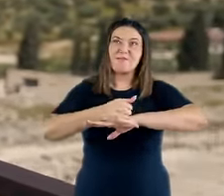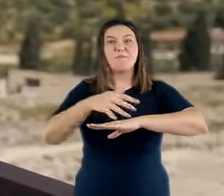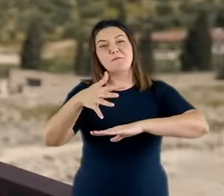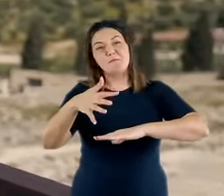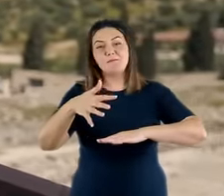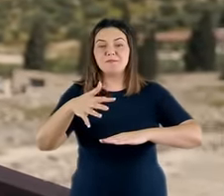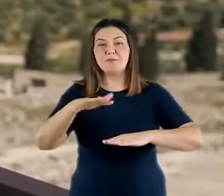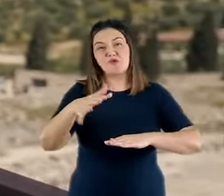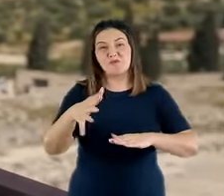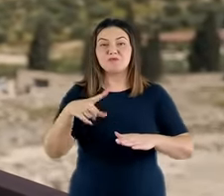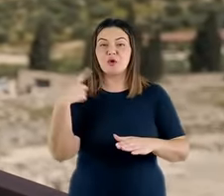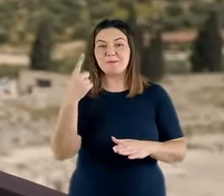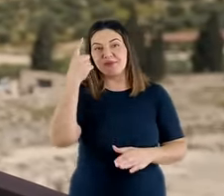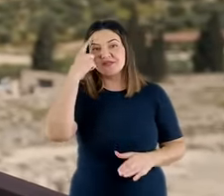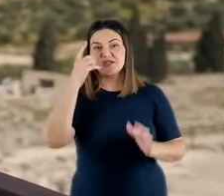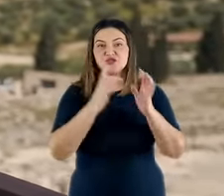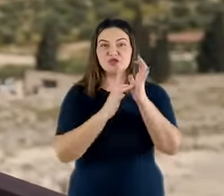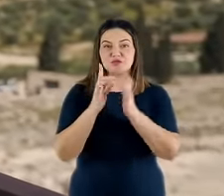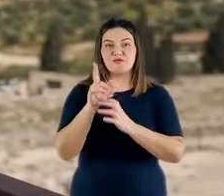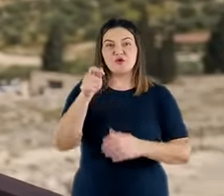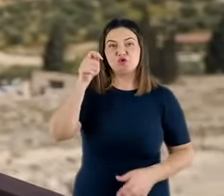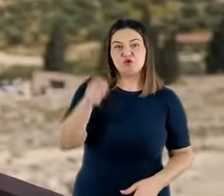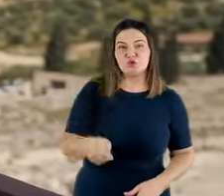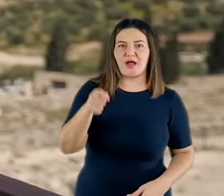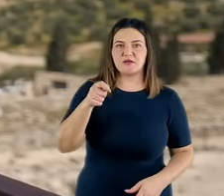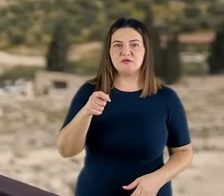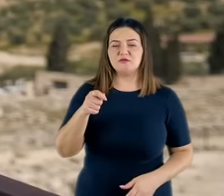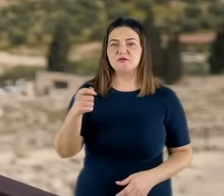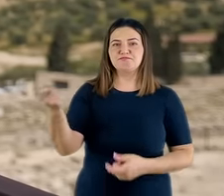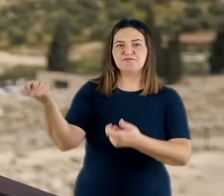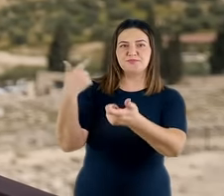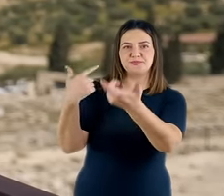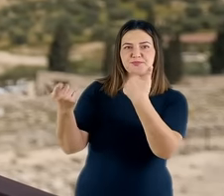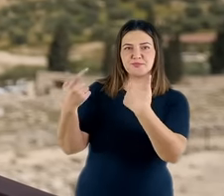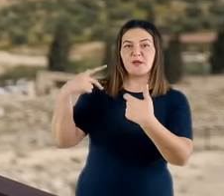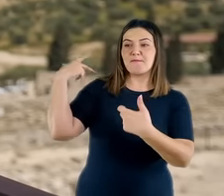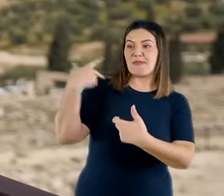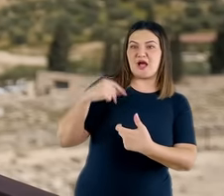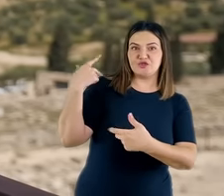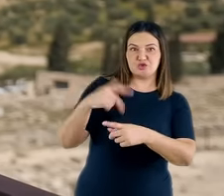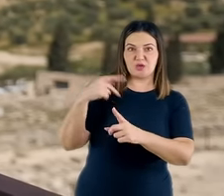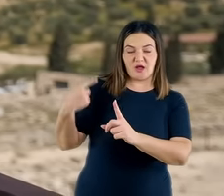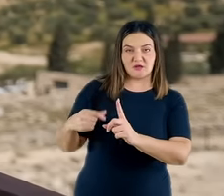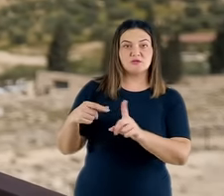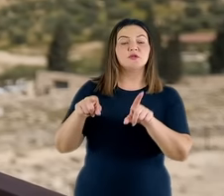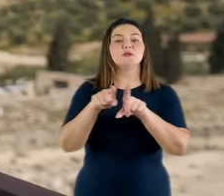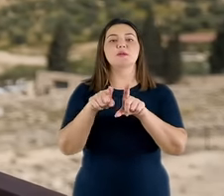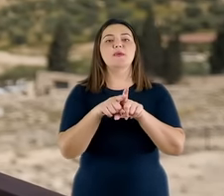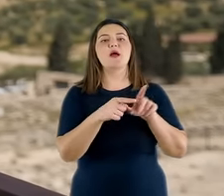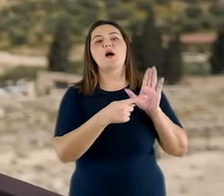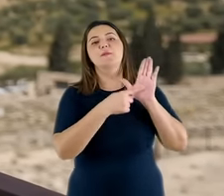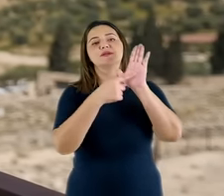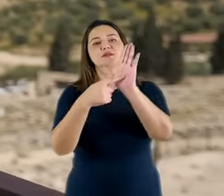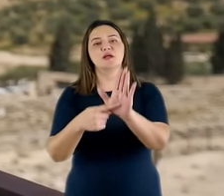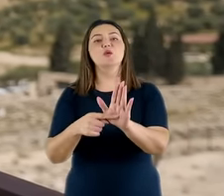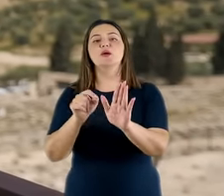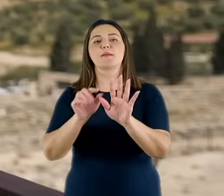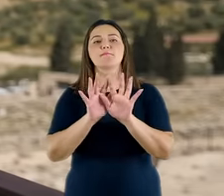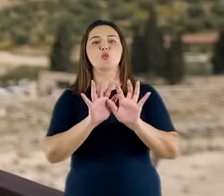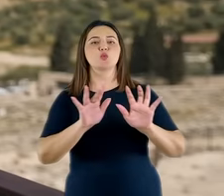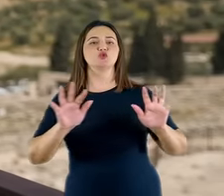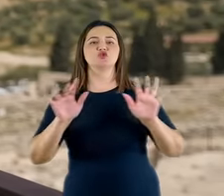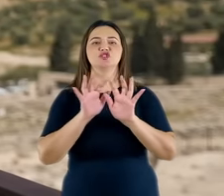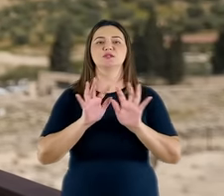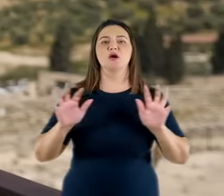provavelmente Jesus foi julgado, foi ofendido e machucado pelos soldados e também apresentado a uma pequena